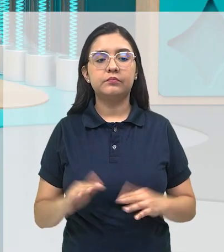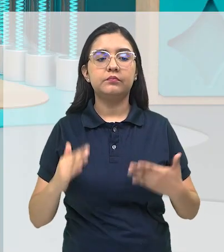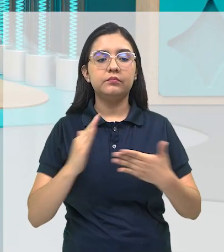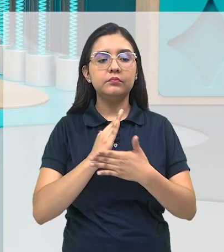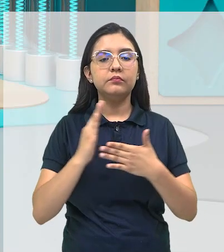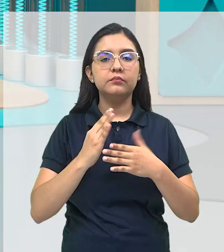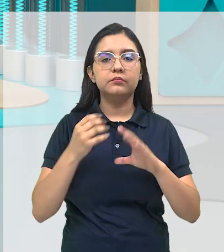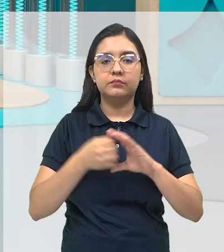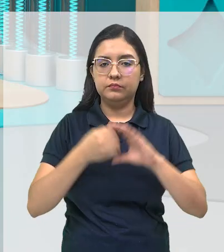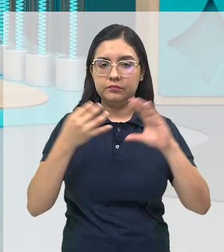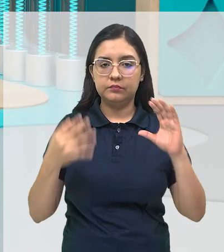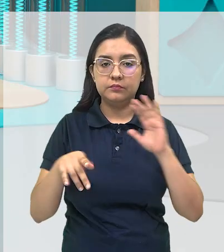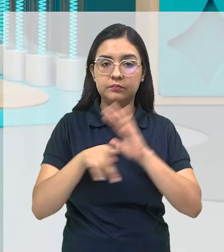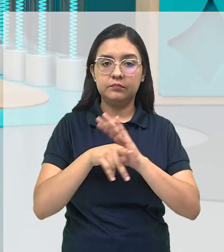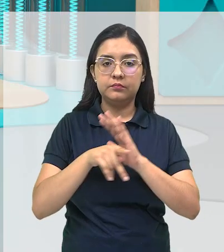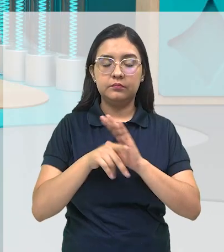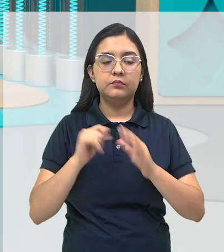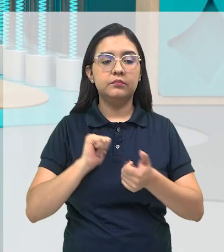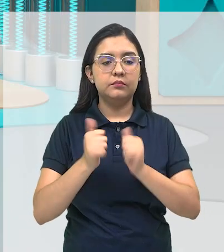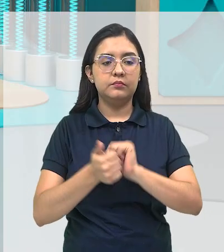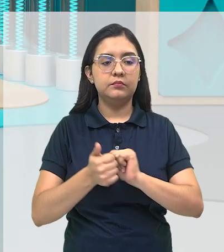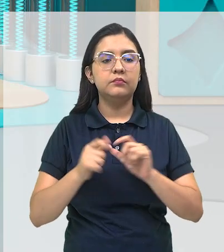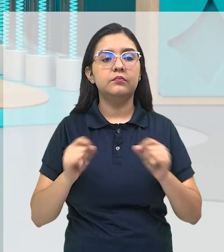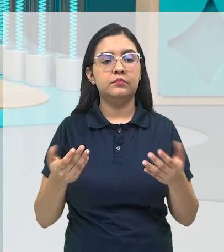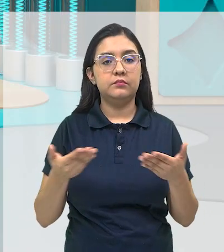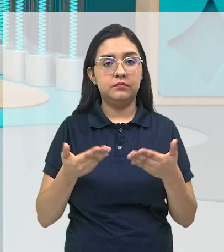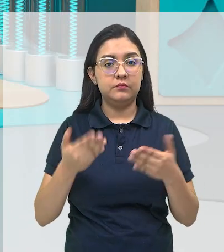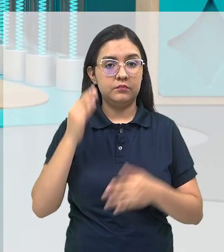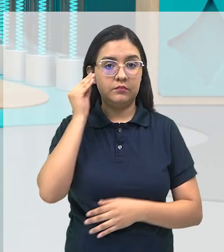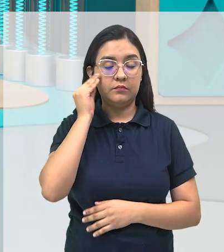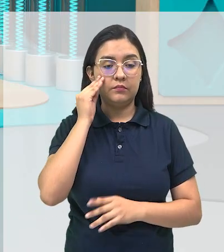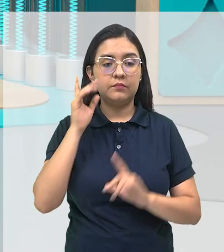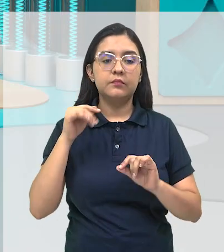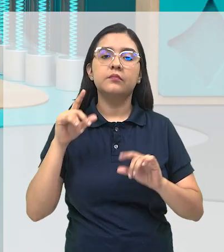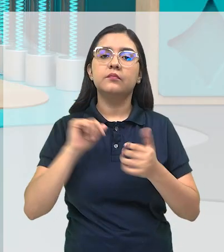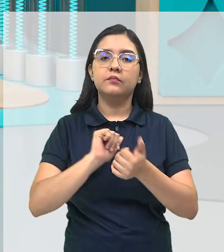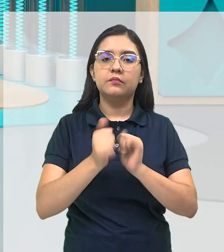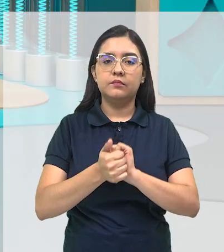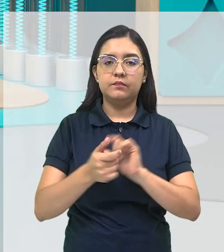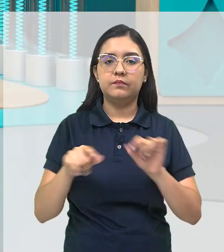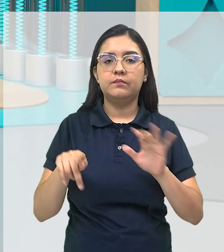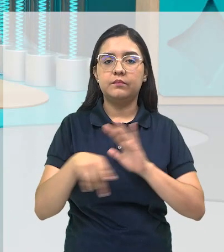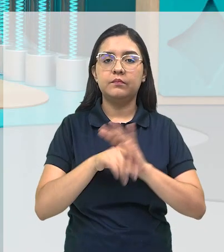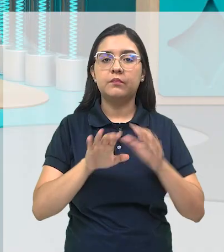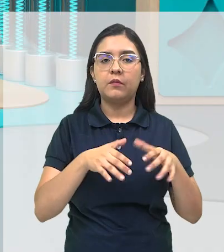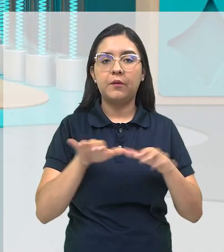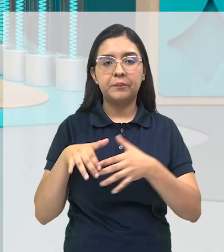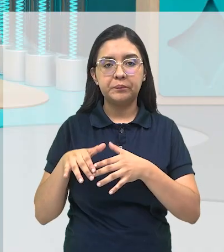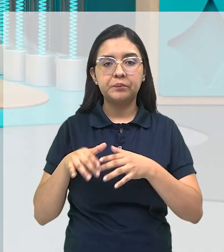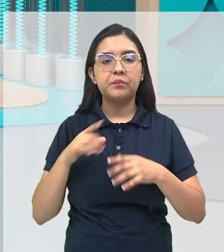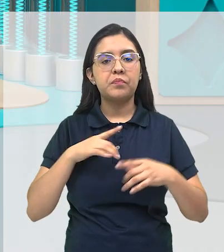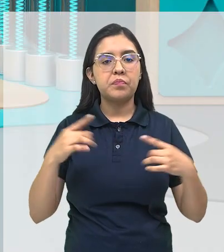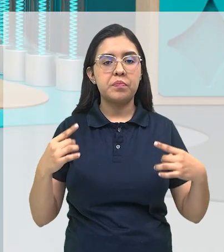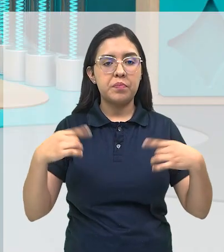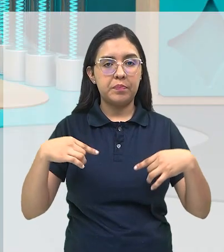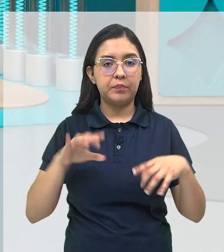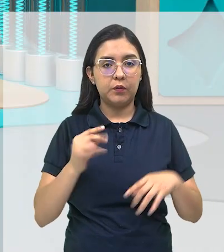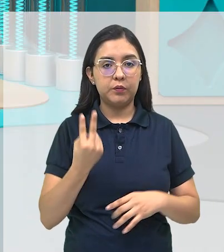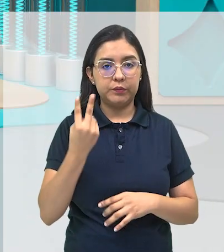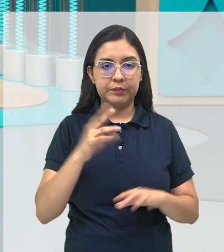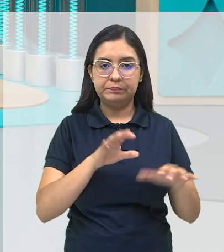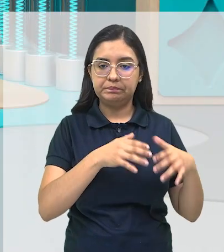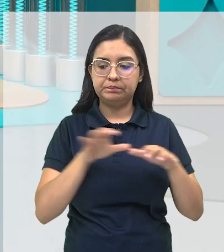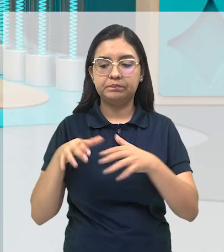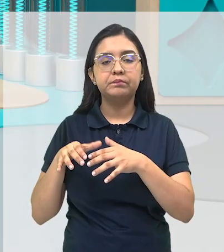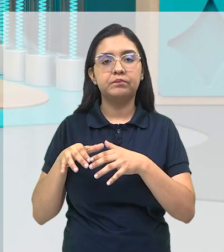Algumas características do hóquei na grama, a gente vai conhecer agora. Ele é um esporte coletivo disputado aí por duas